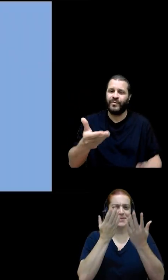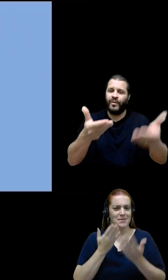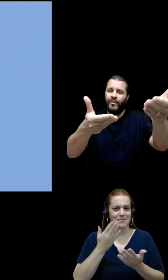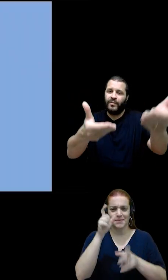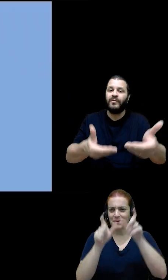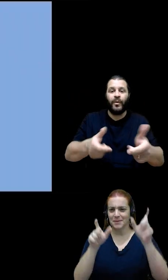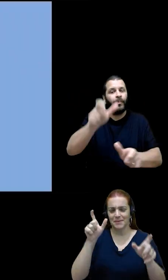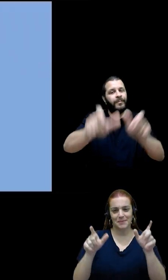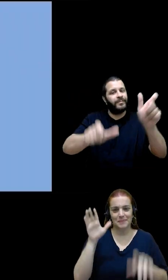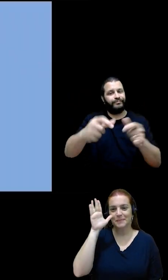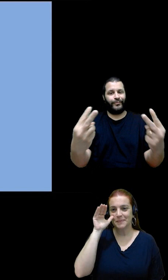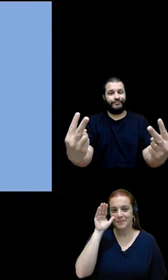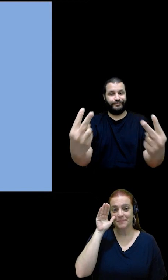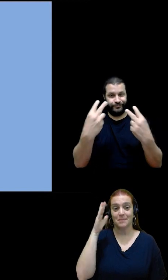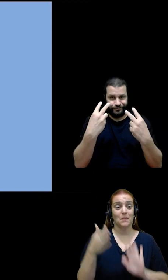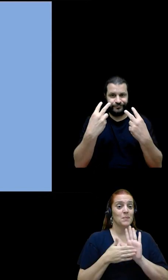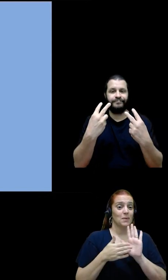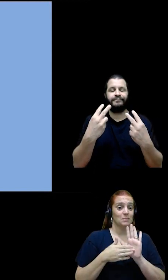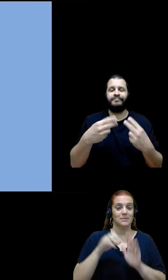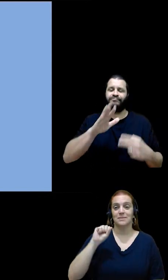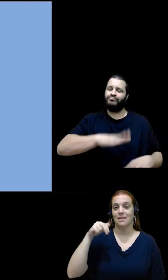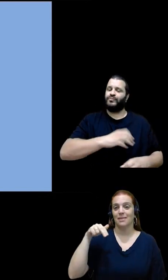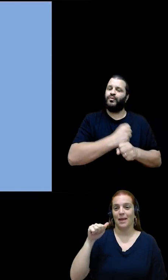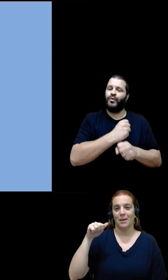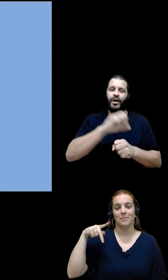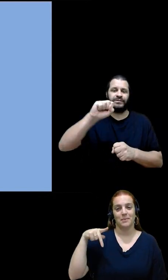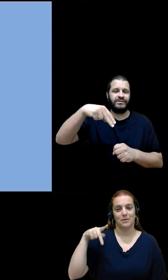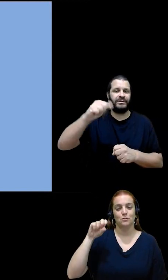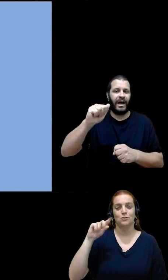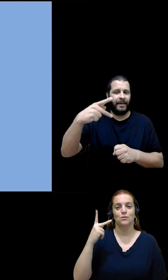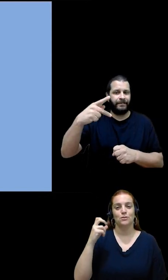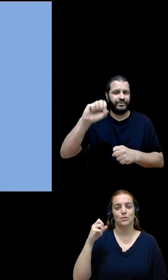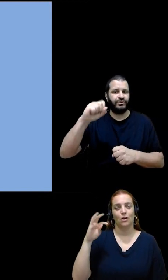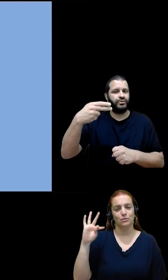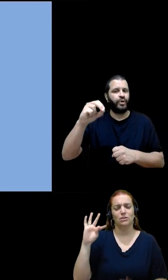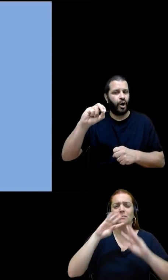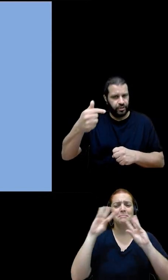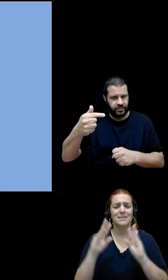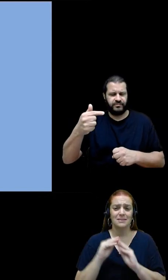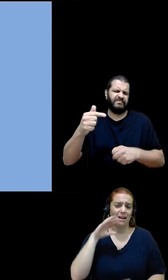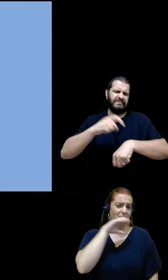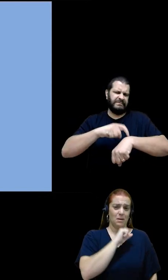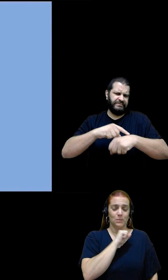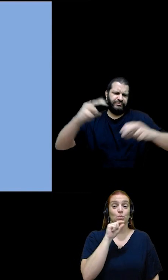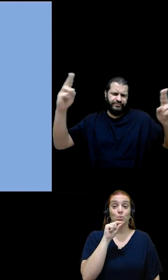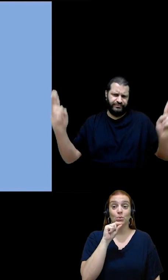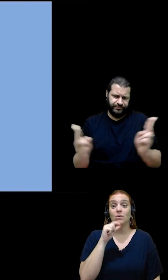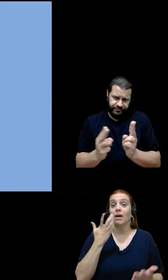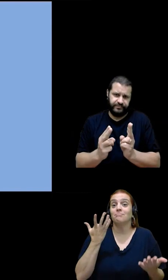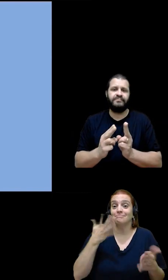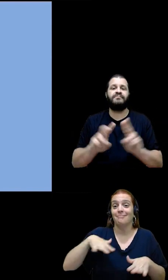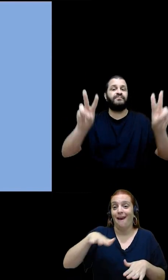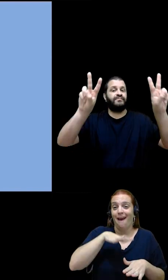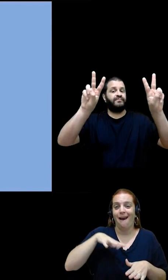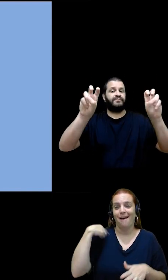Sejam todos muito bem-vindos. Essa é a proposta do Snapshot, que é uma breve apresentação sobre assuntos de